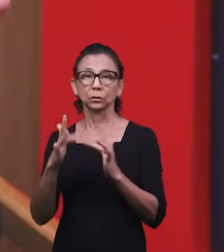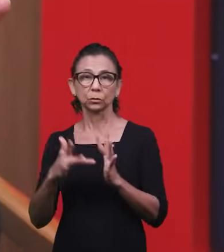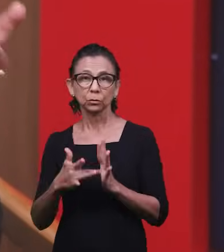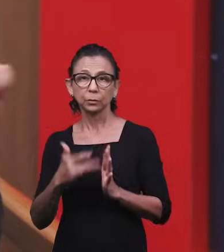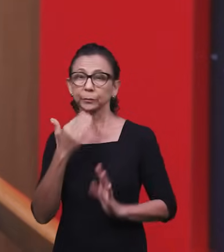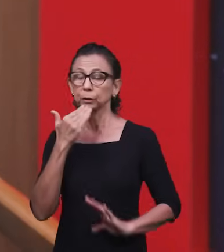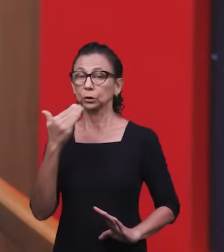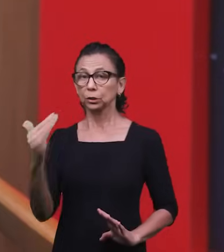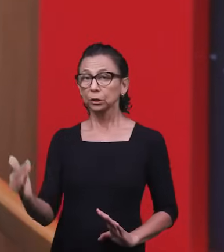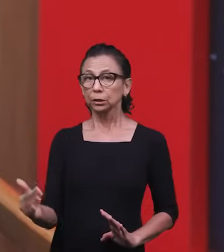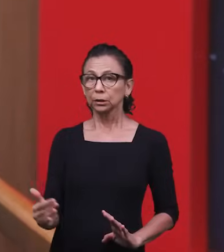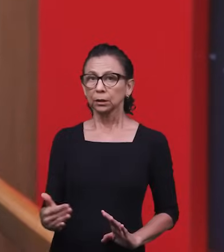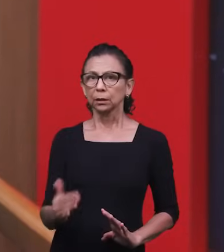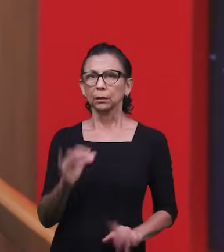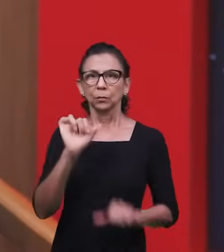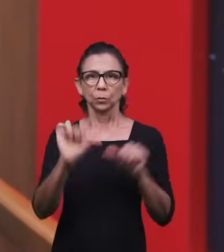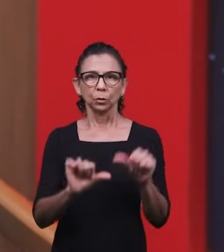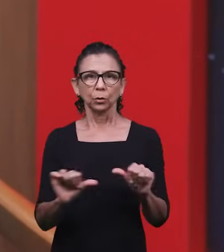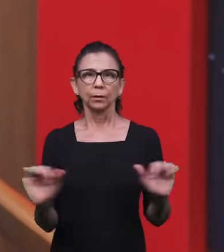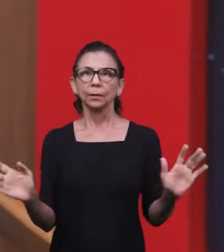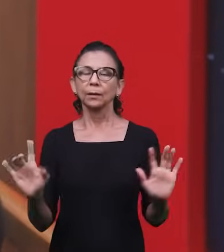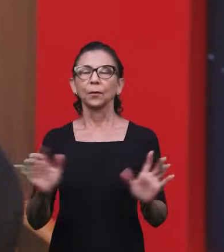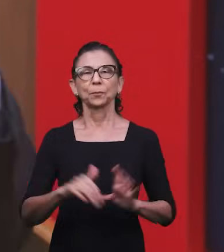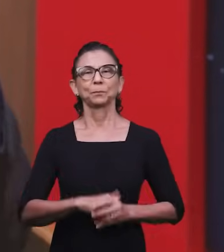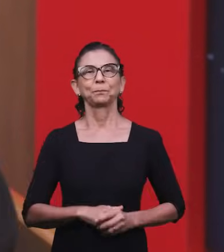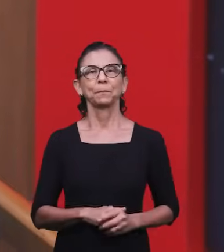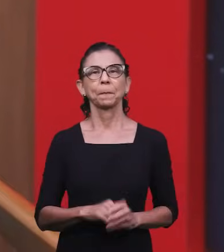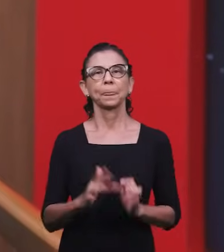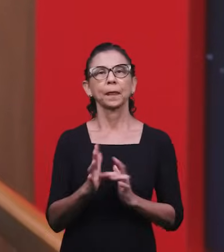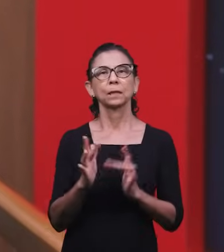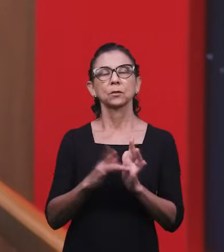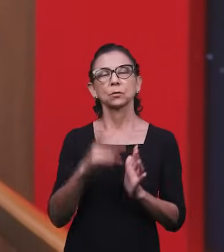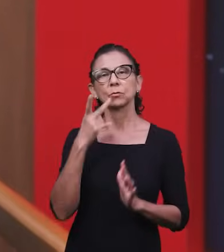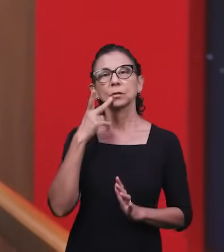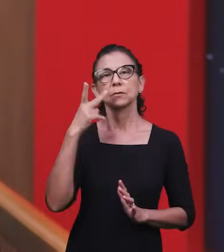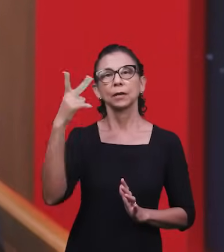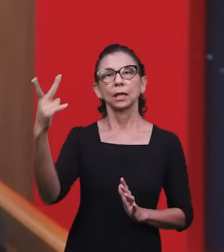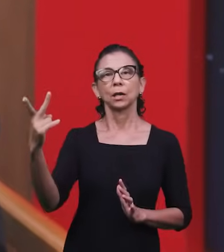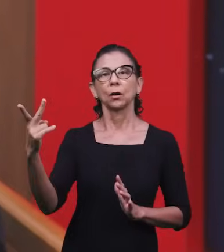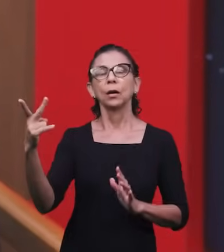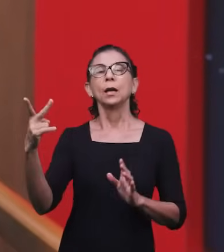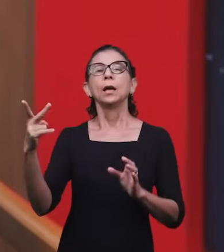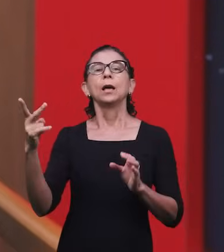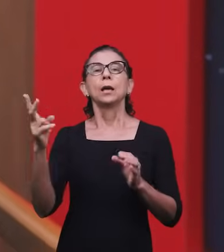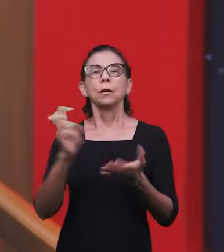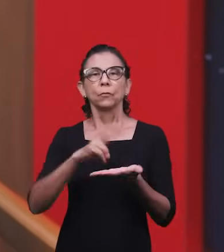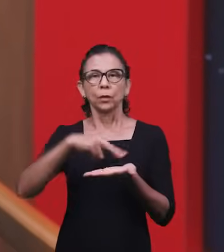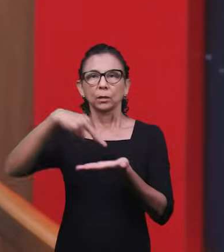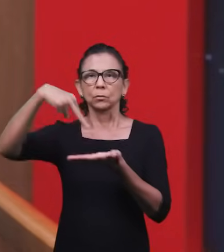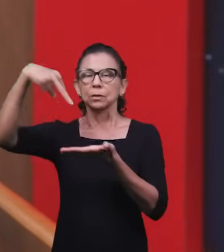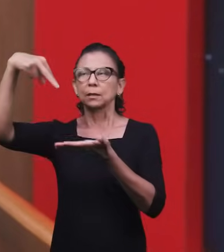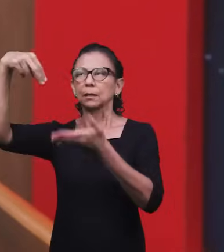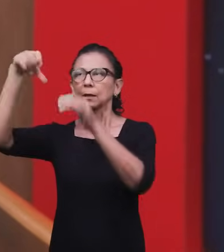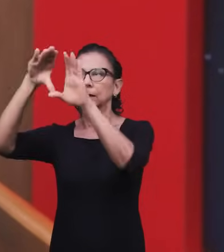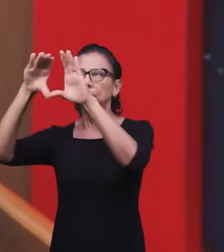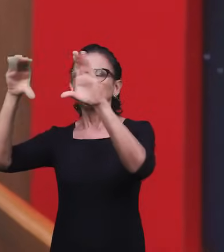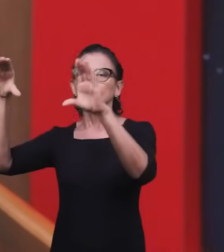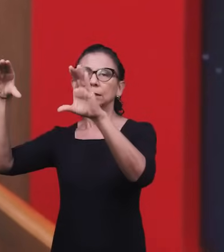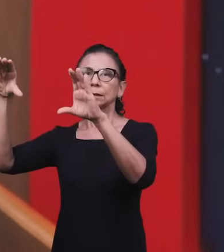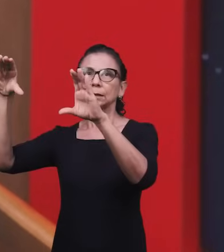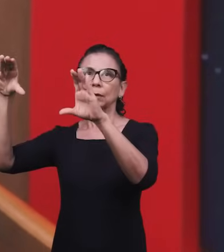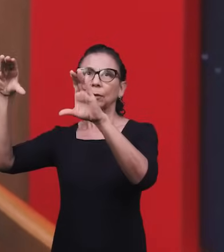mudou. Só que o Senhor disse assim: eu vou para o meu Pai, mas eu enviarei um outro